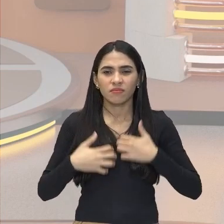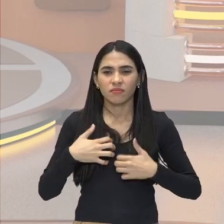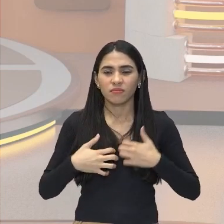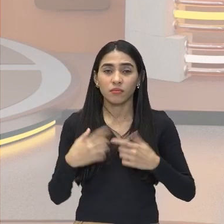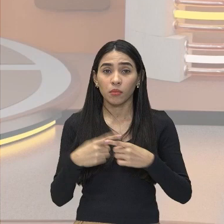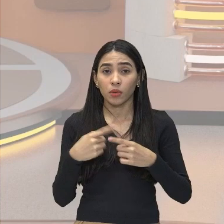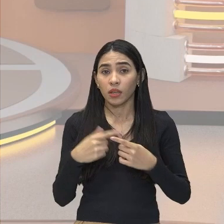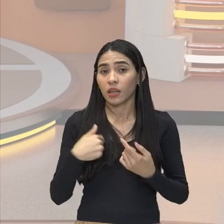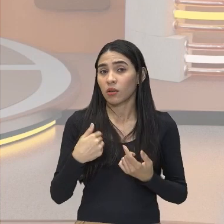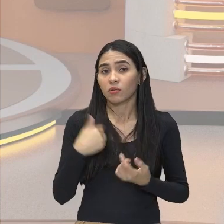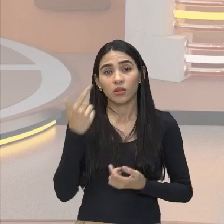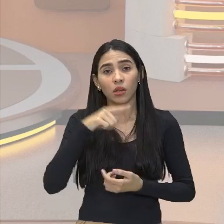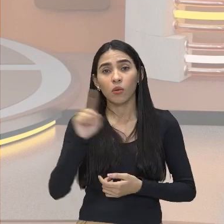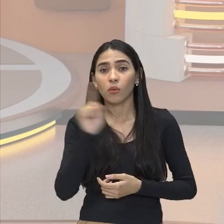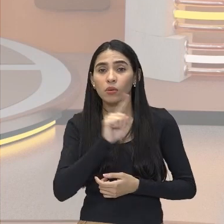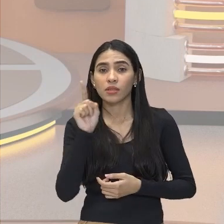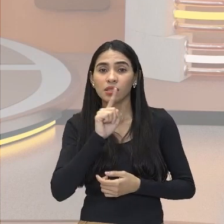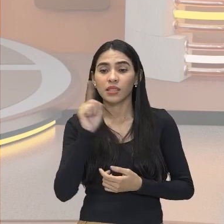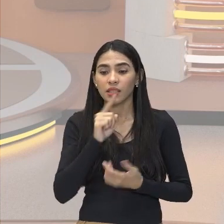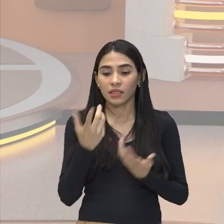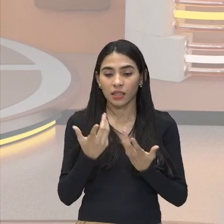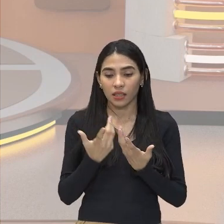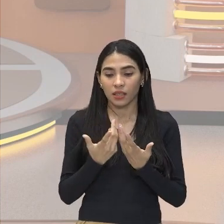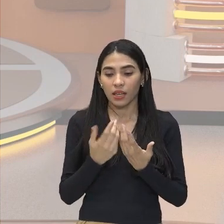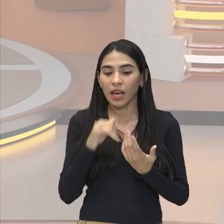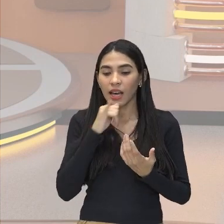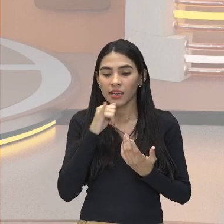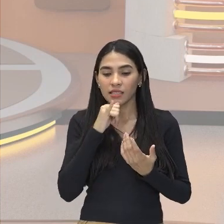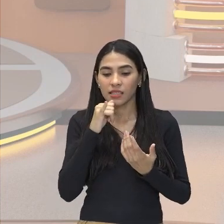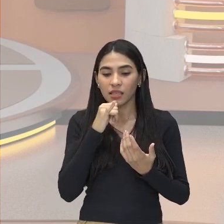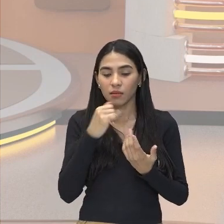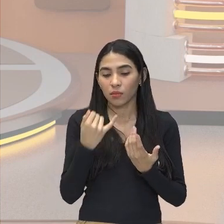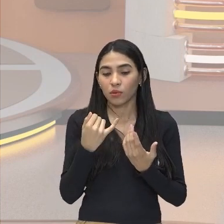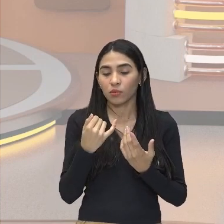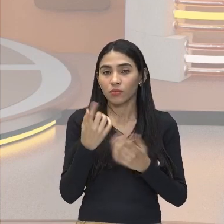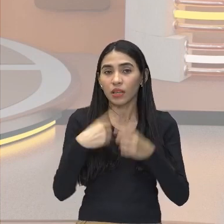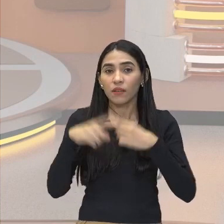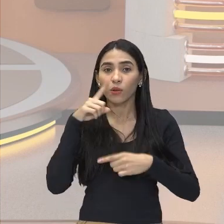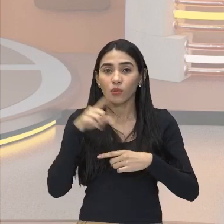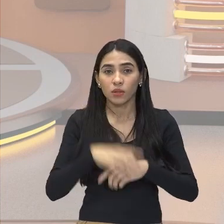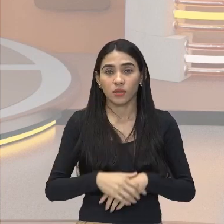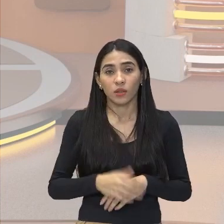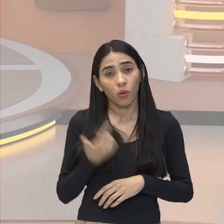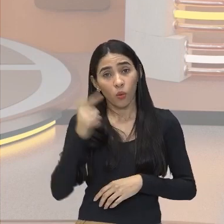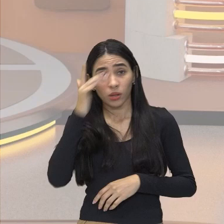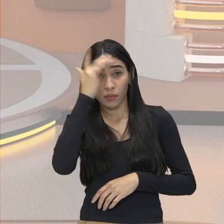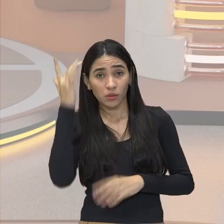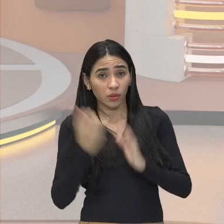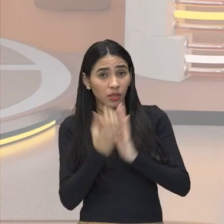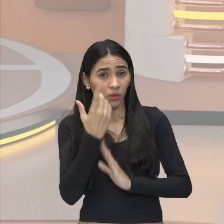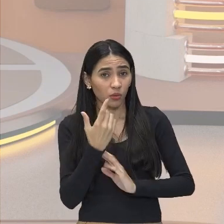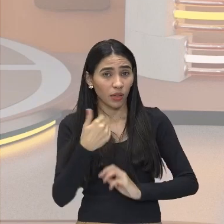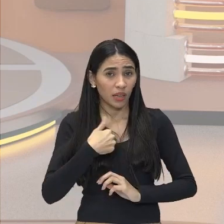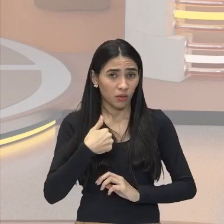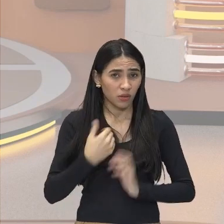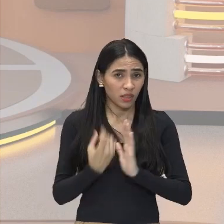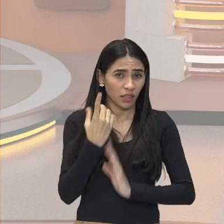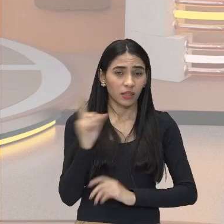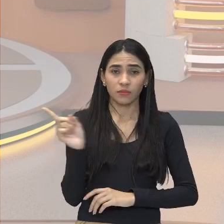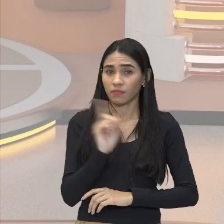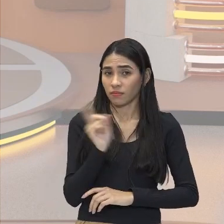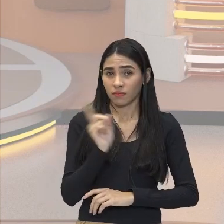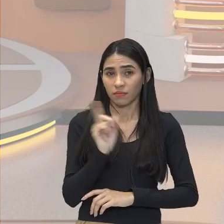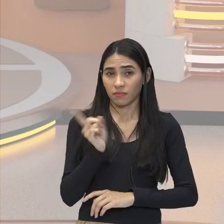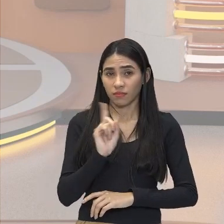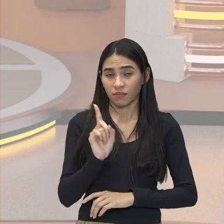consegui atender a essas expectativas que o outro criou, não que eu criei.